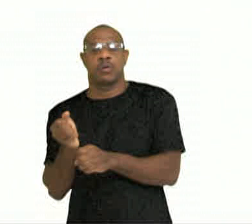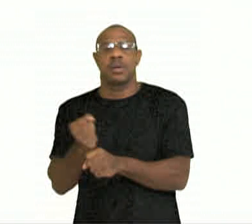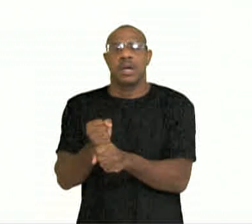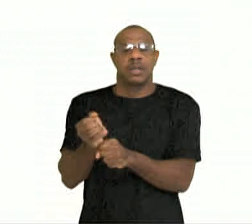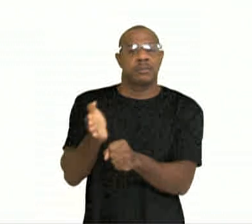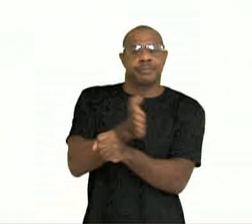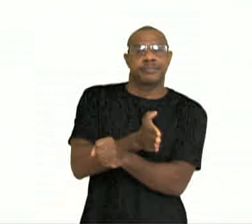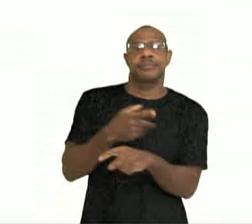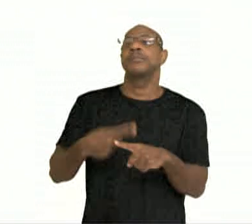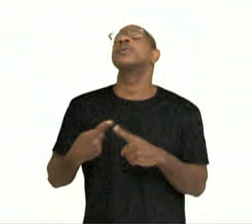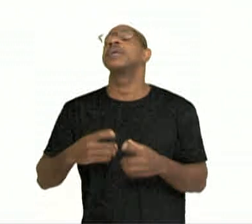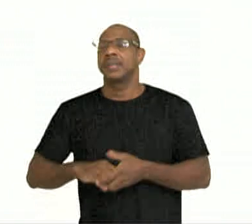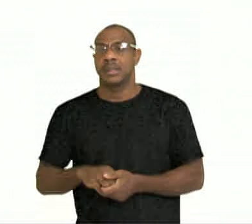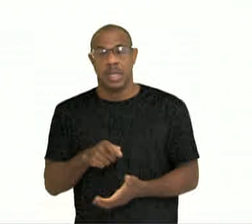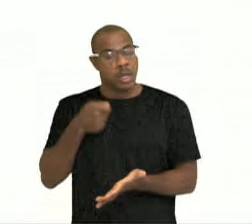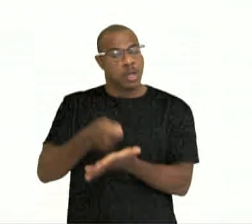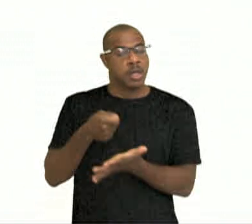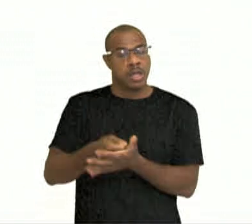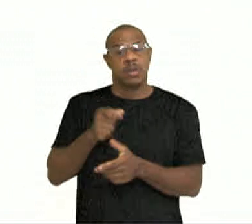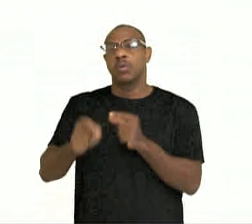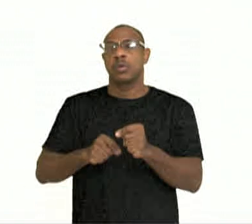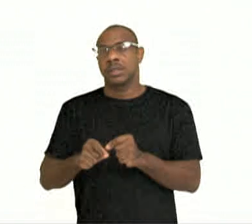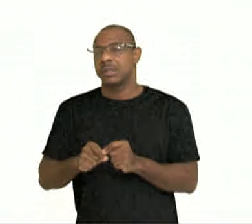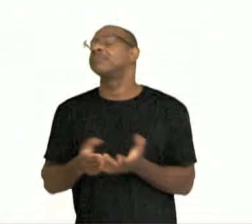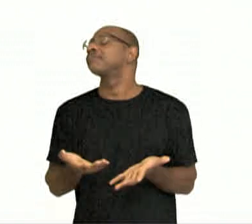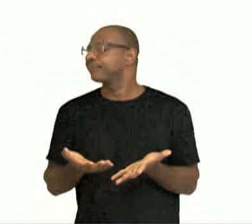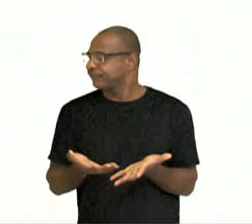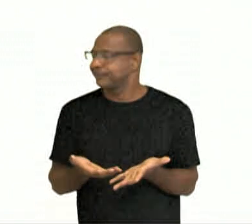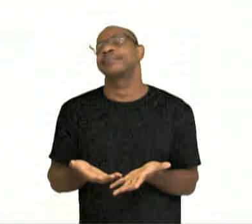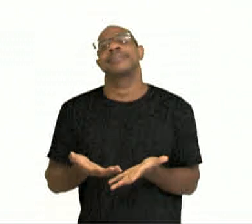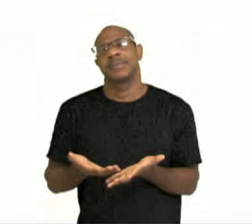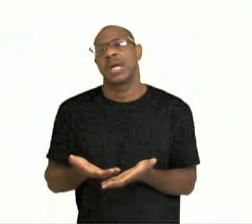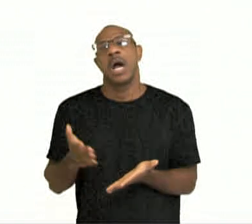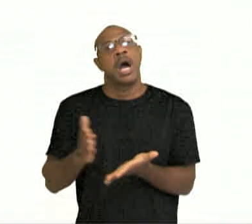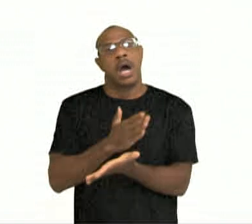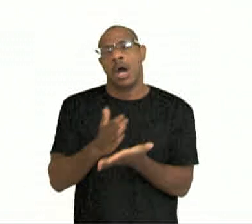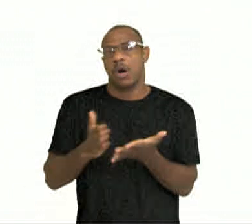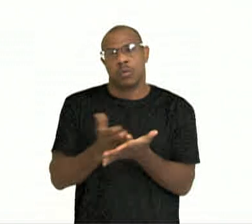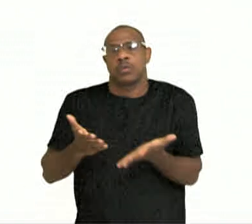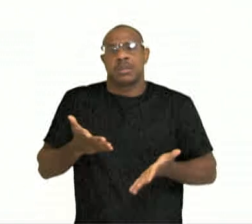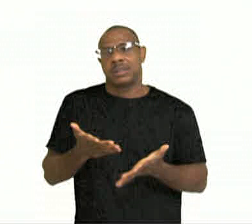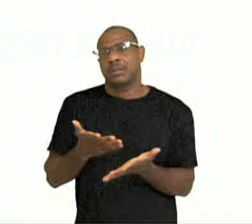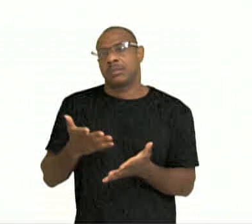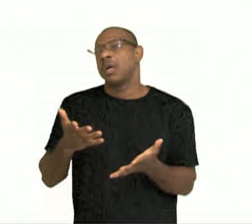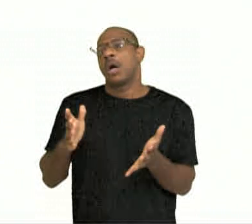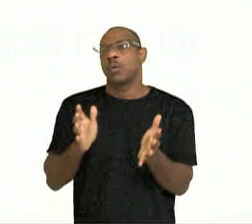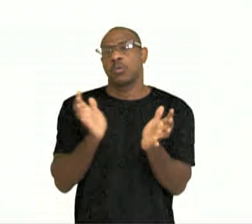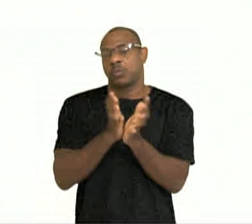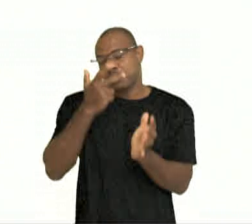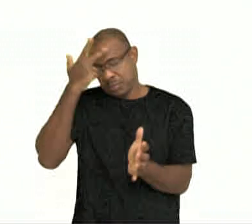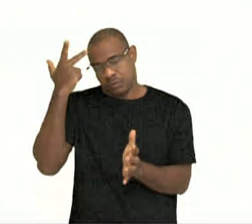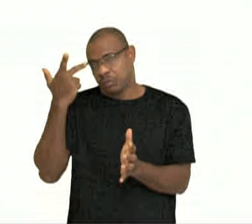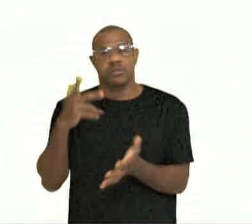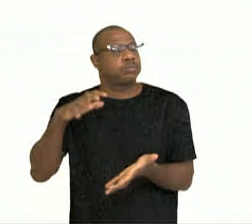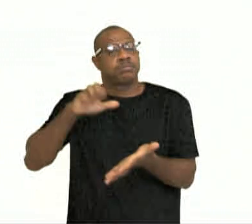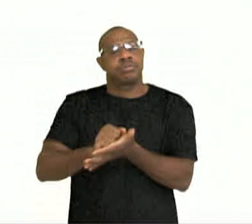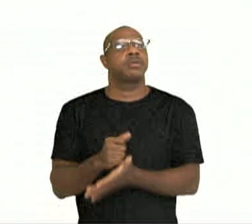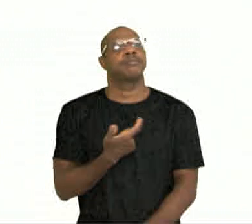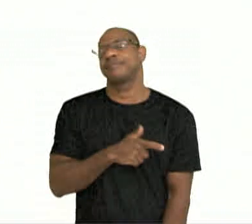Essa exigência desestimularia que parte dos veteranos se inscrevessem no